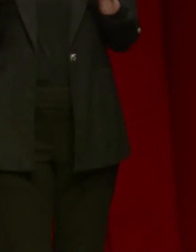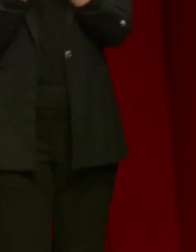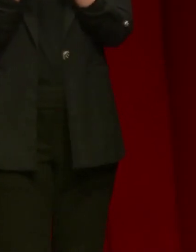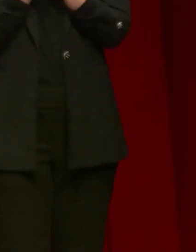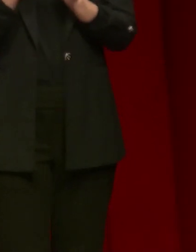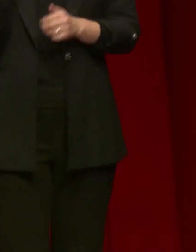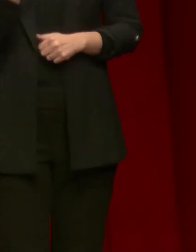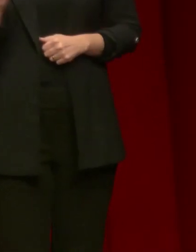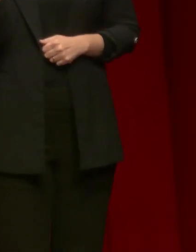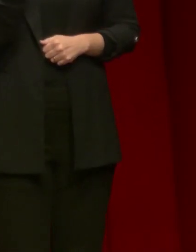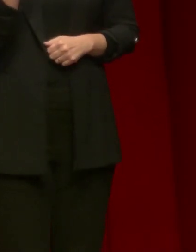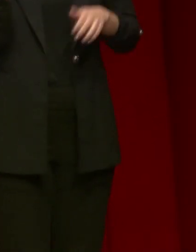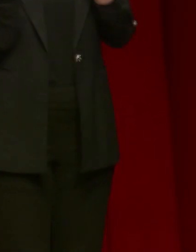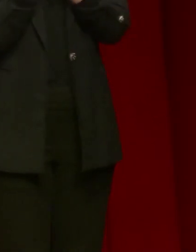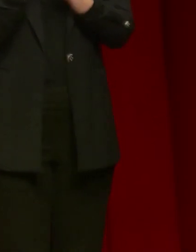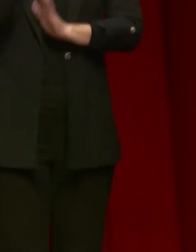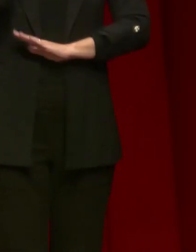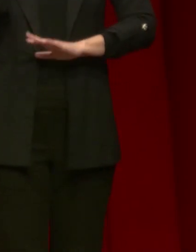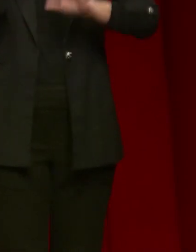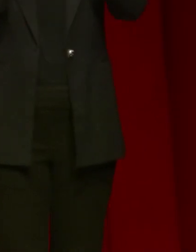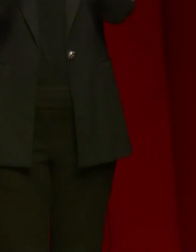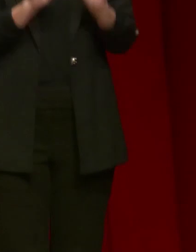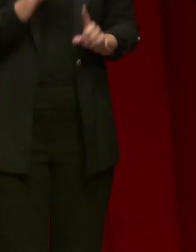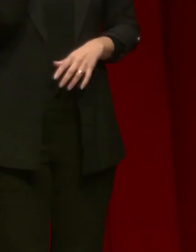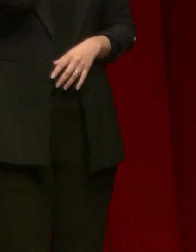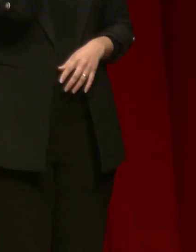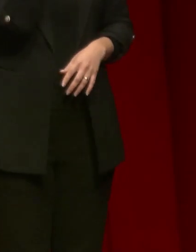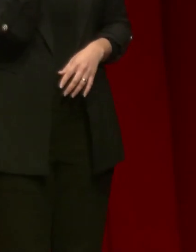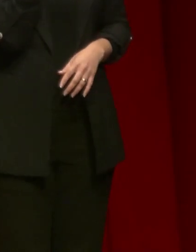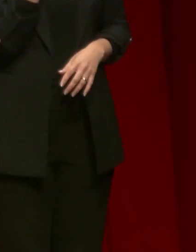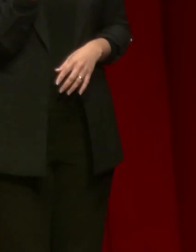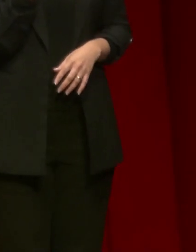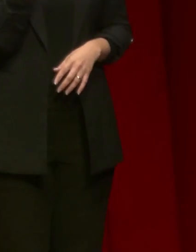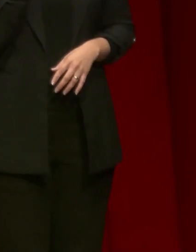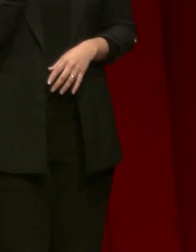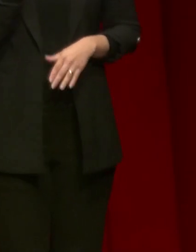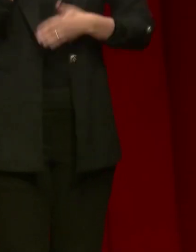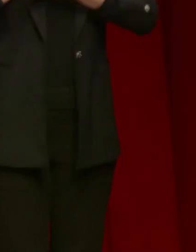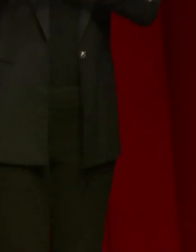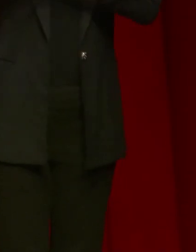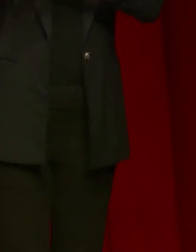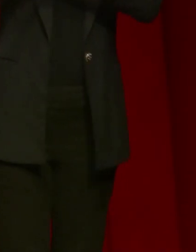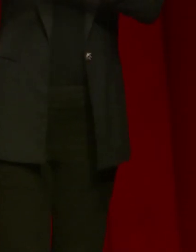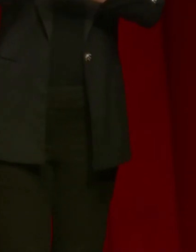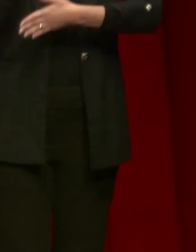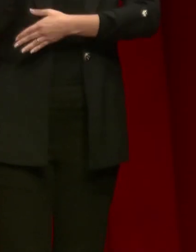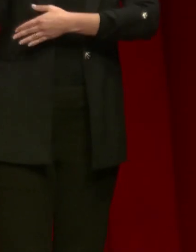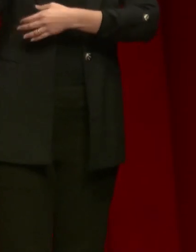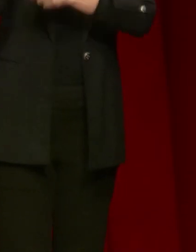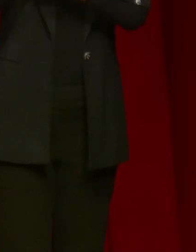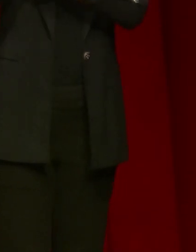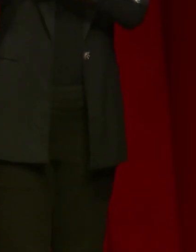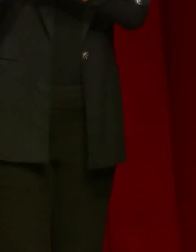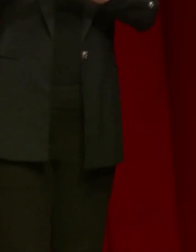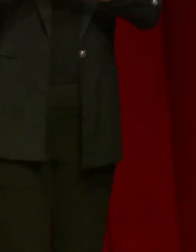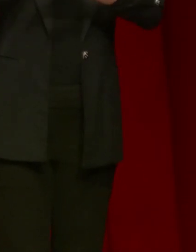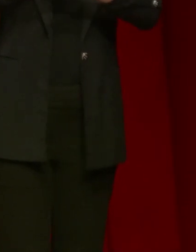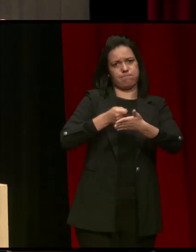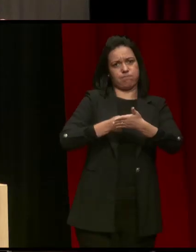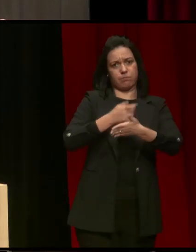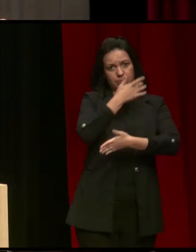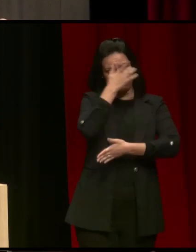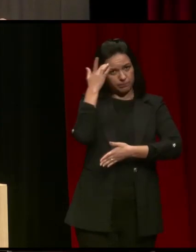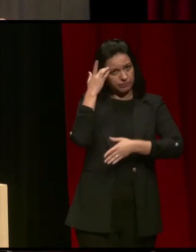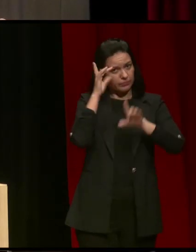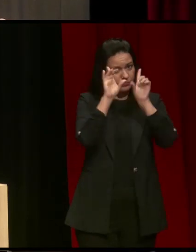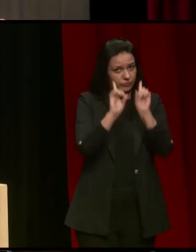Associação Evangélica de Deficientes Visuais, luta há mais de 30 anos pela inclusão da pessoa com deficiência